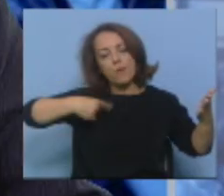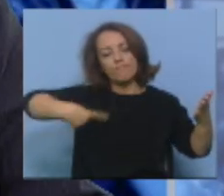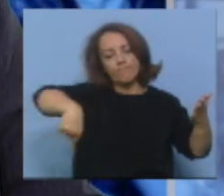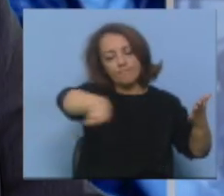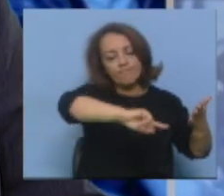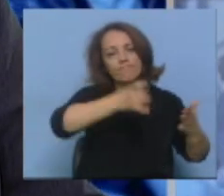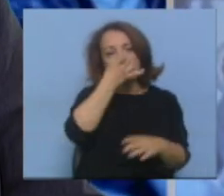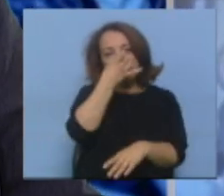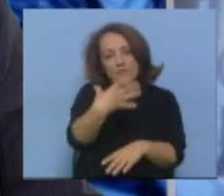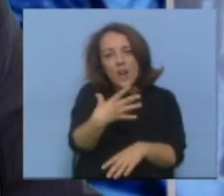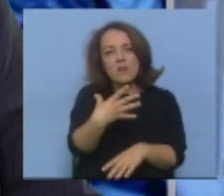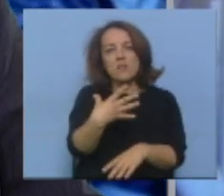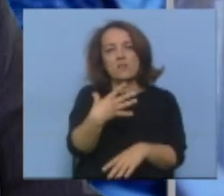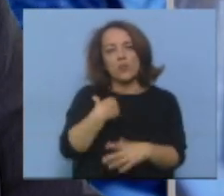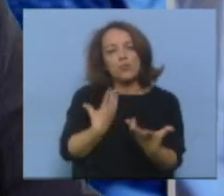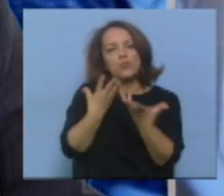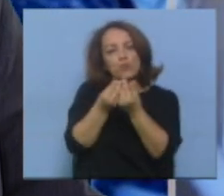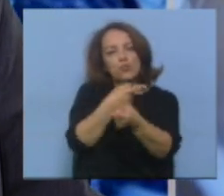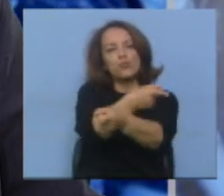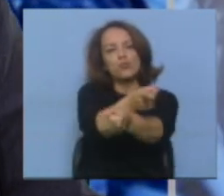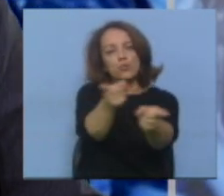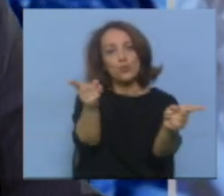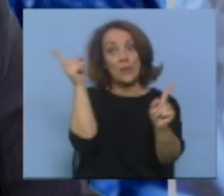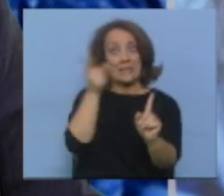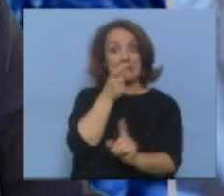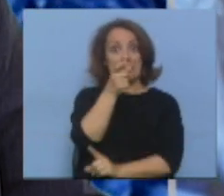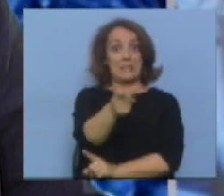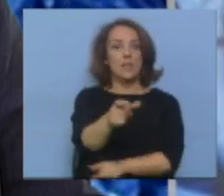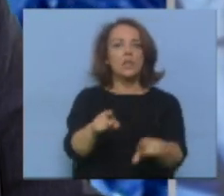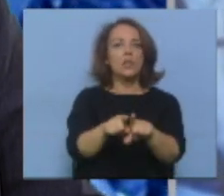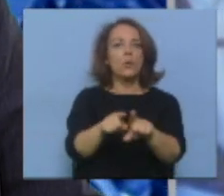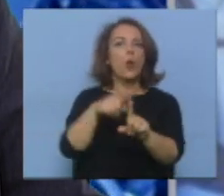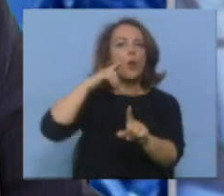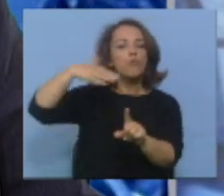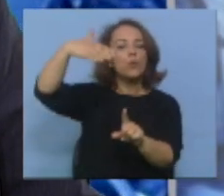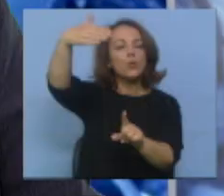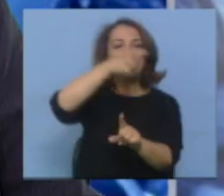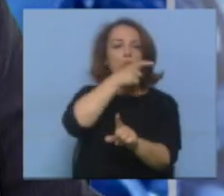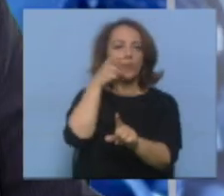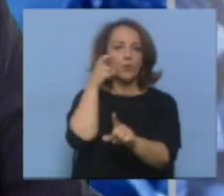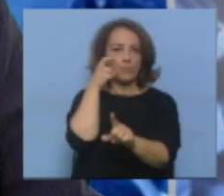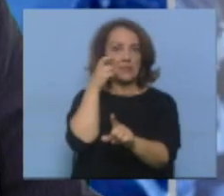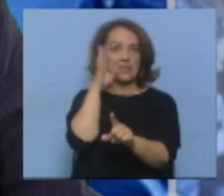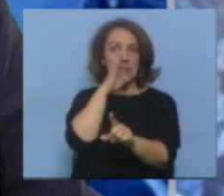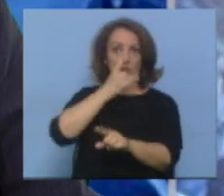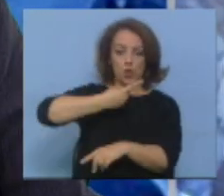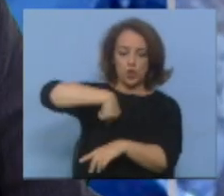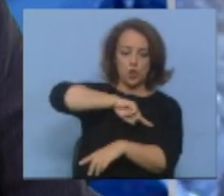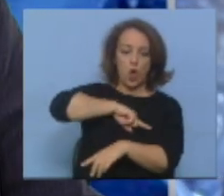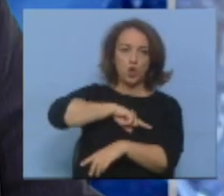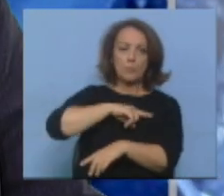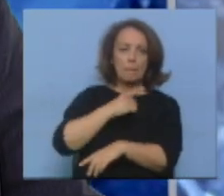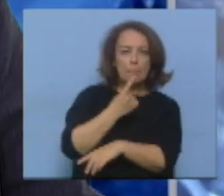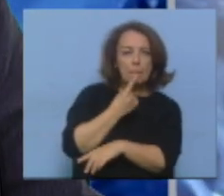convosco. Está a dizer, há uma promessa de futuro, que se nós formos verdadeiramente capazes de